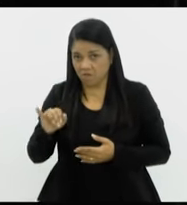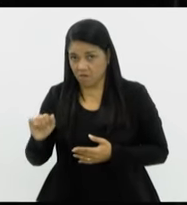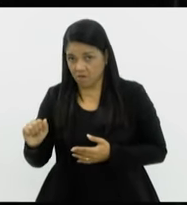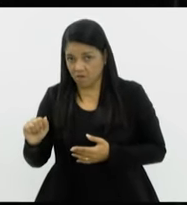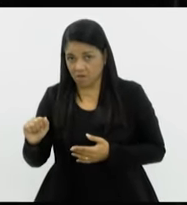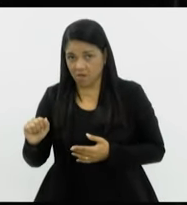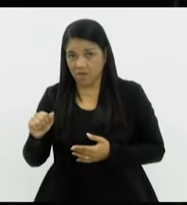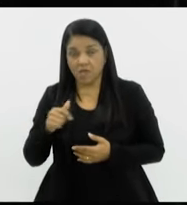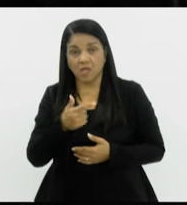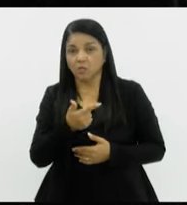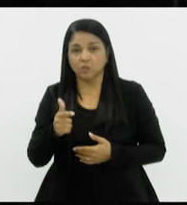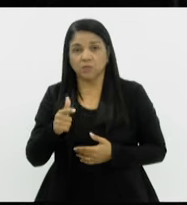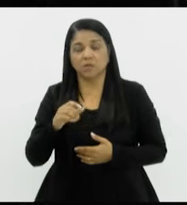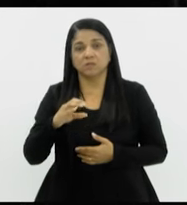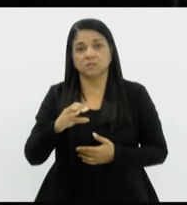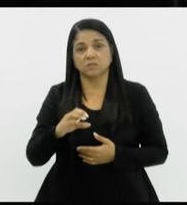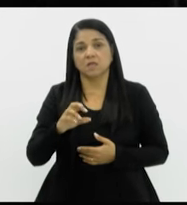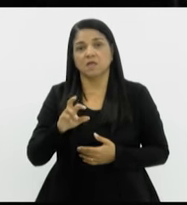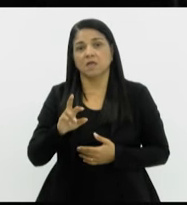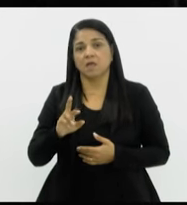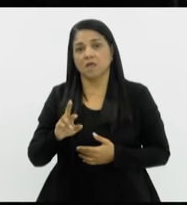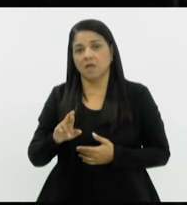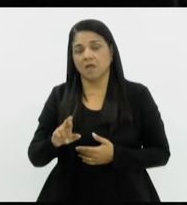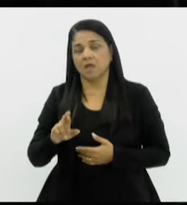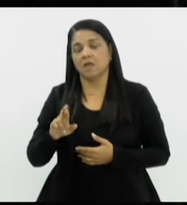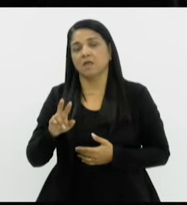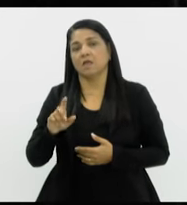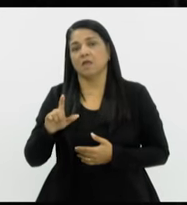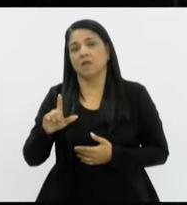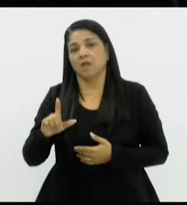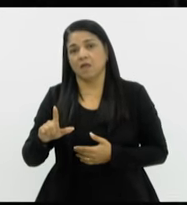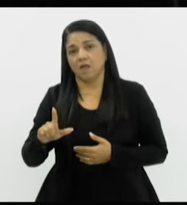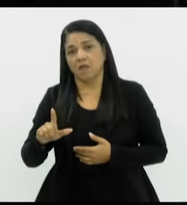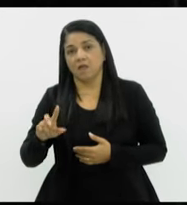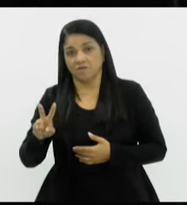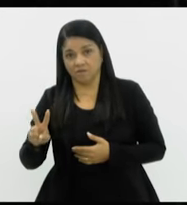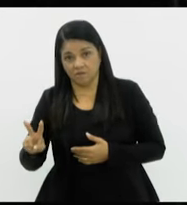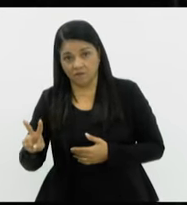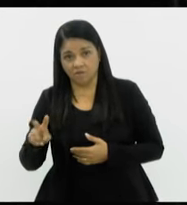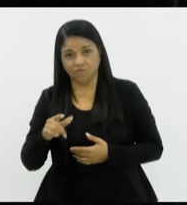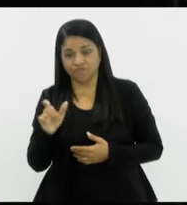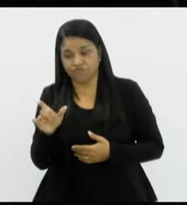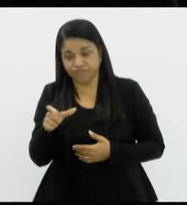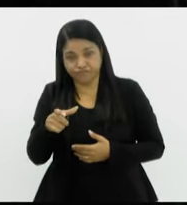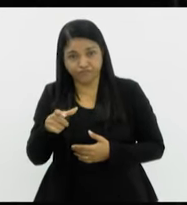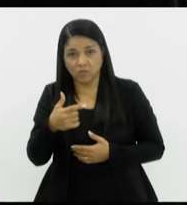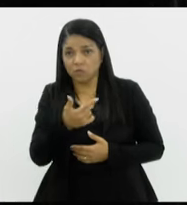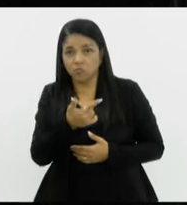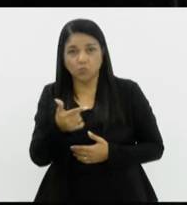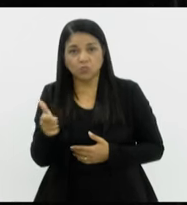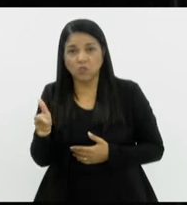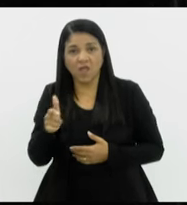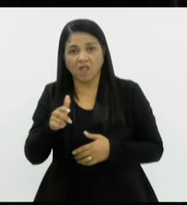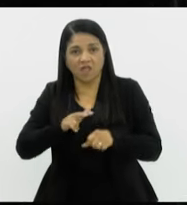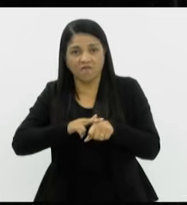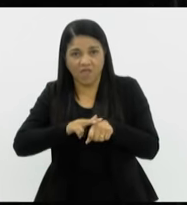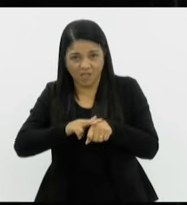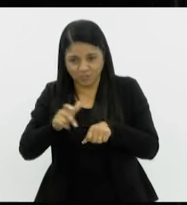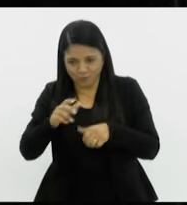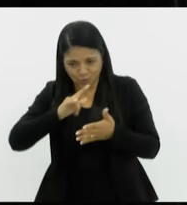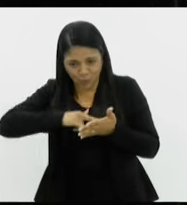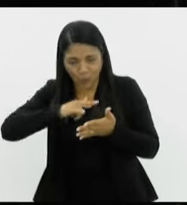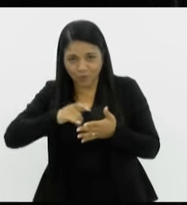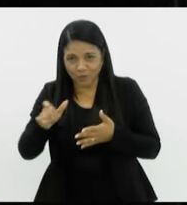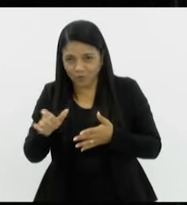o CRLV, o verdinho. Não tendo o verdinho, não está com os documentos em dias.